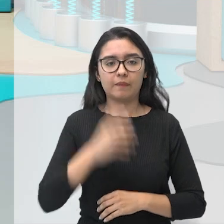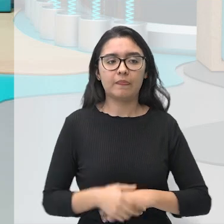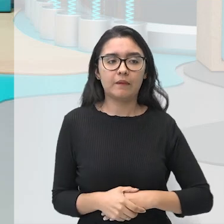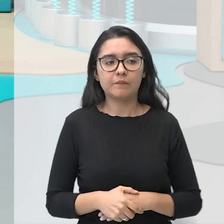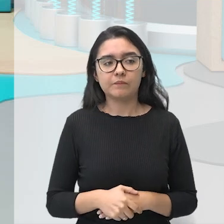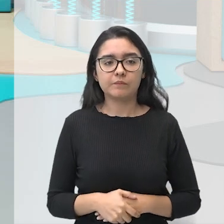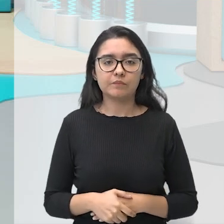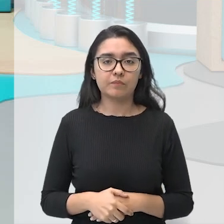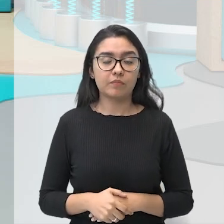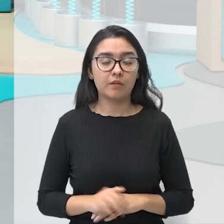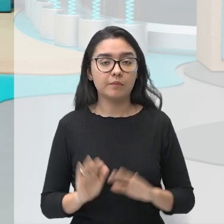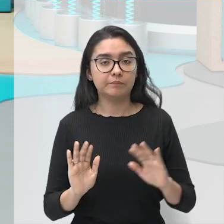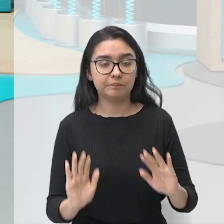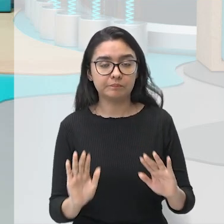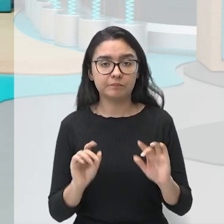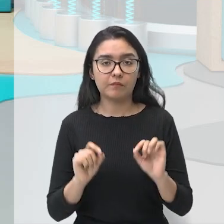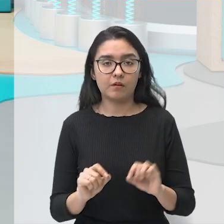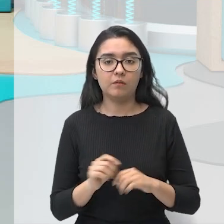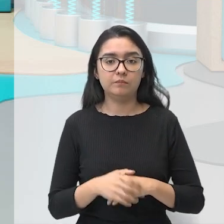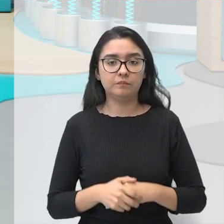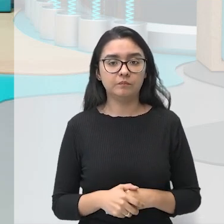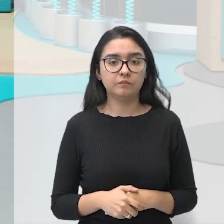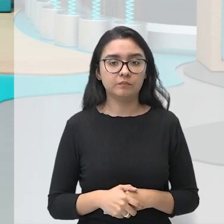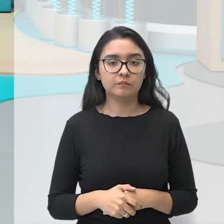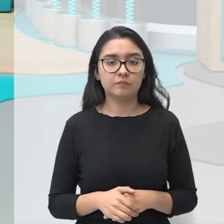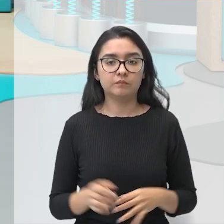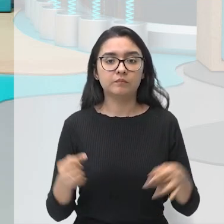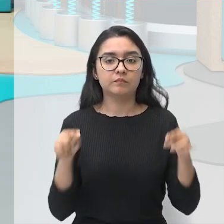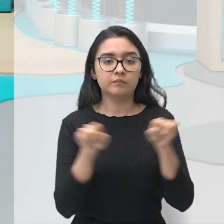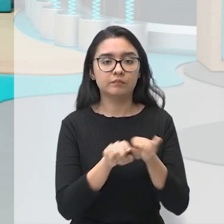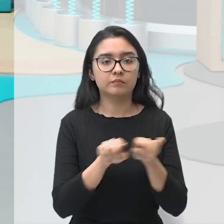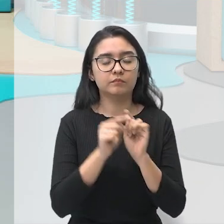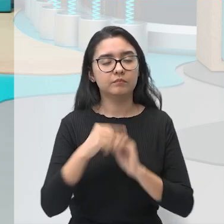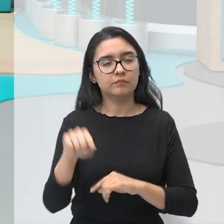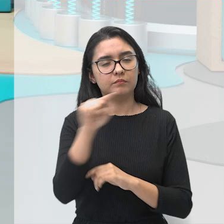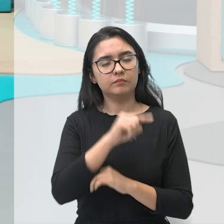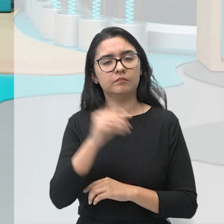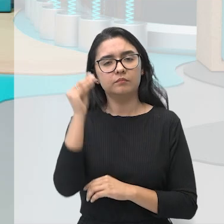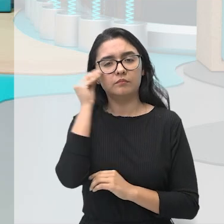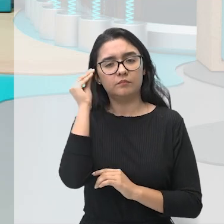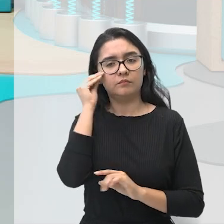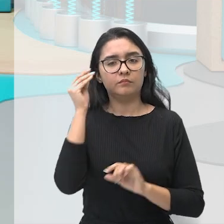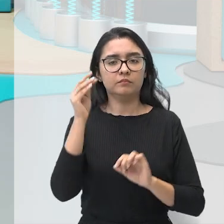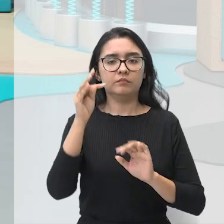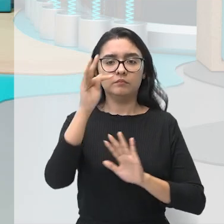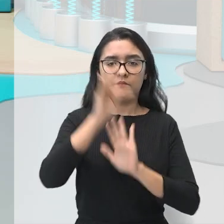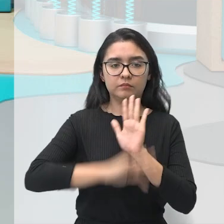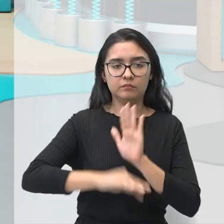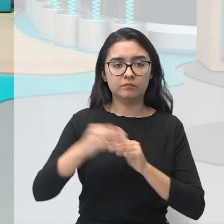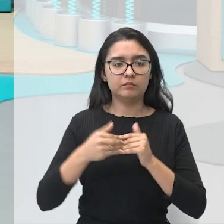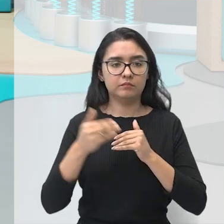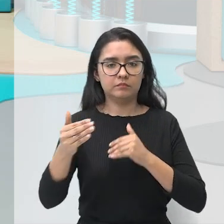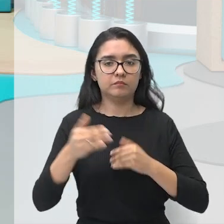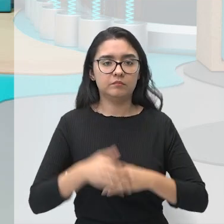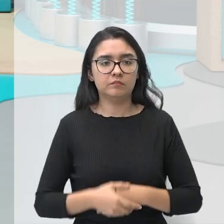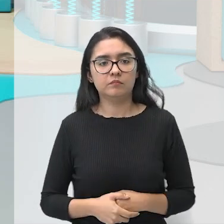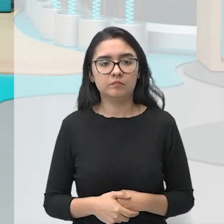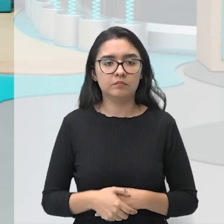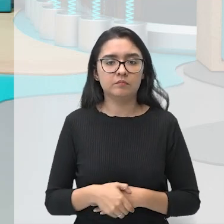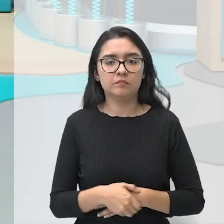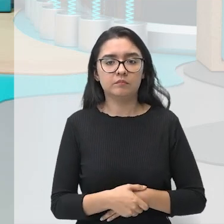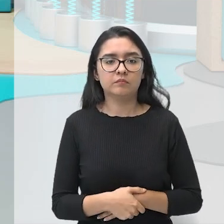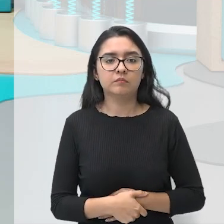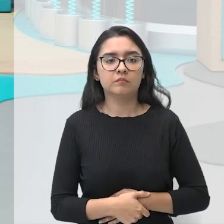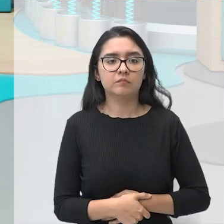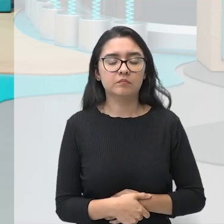jogada. Bom, você já deve ter visto, o texto continua aqui para nós, você já